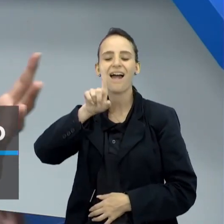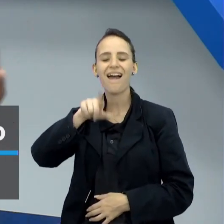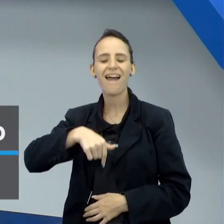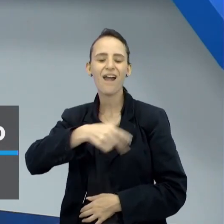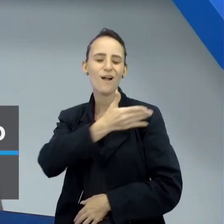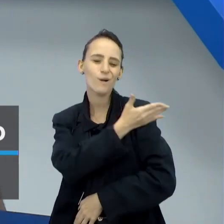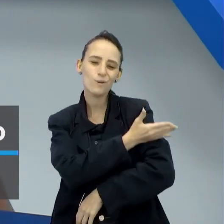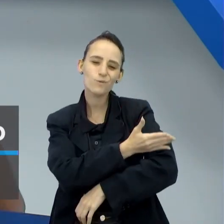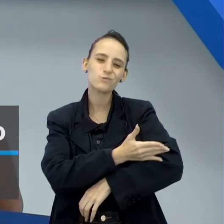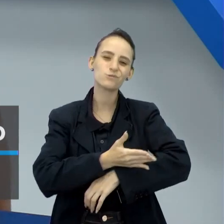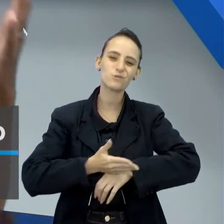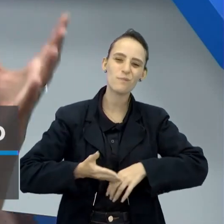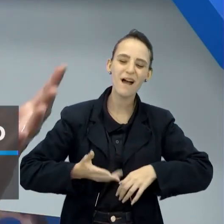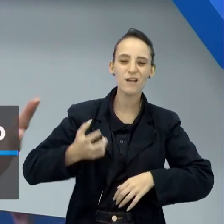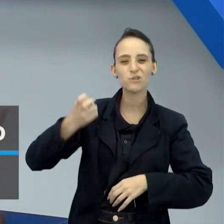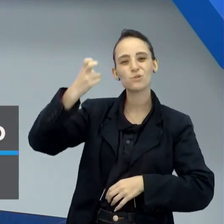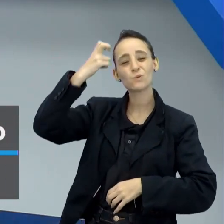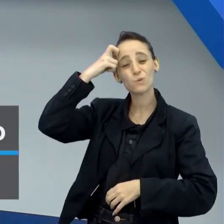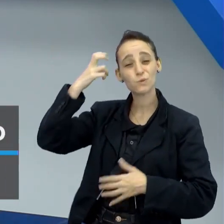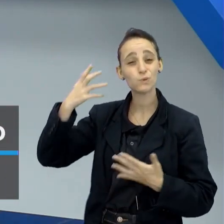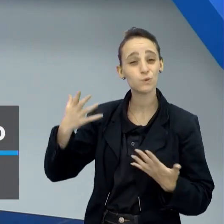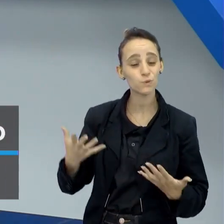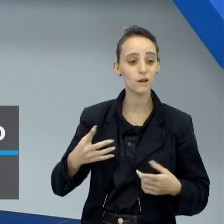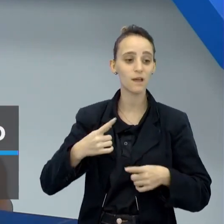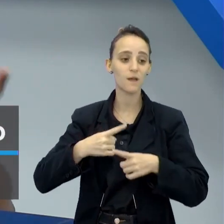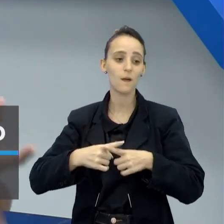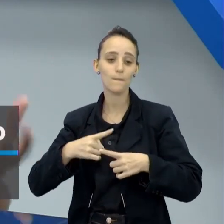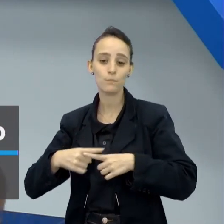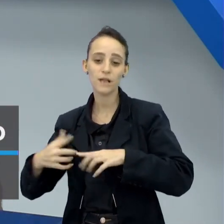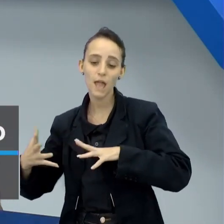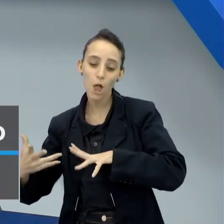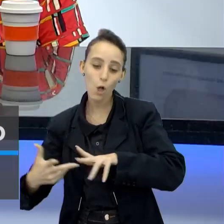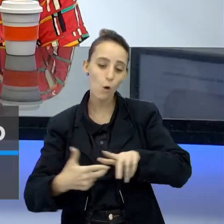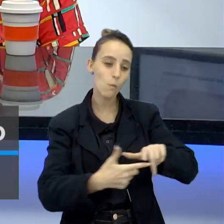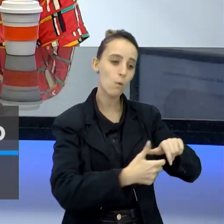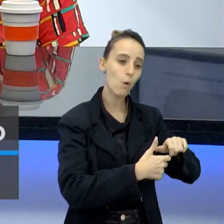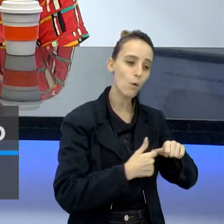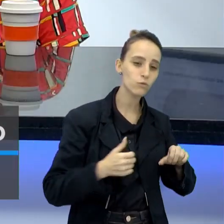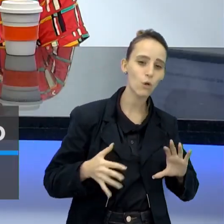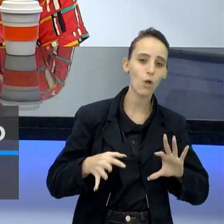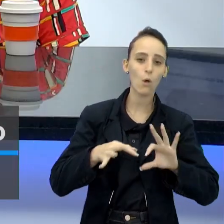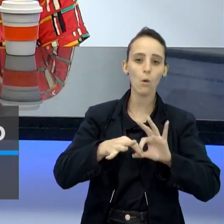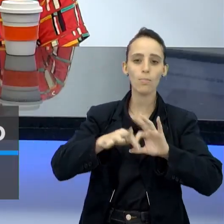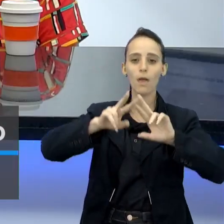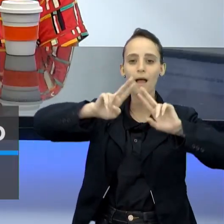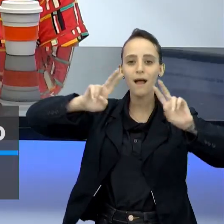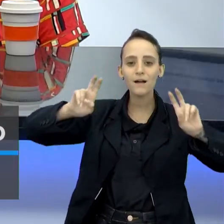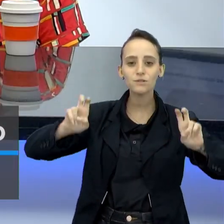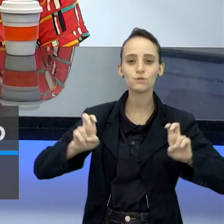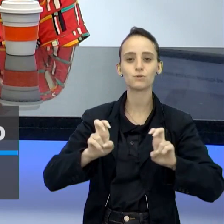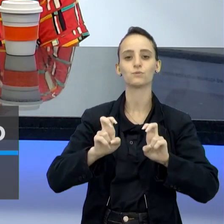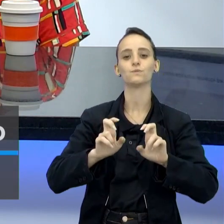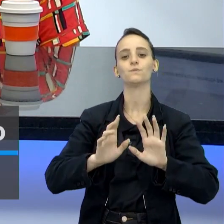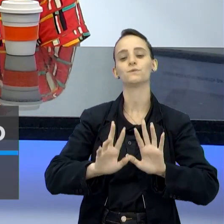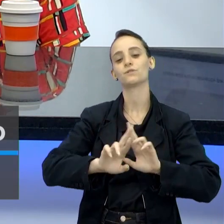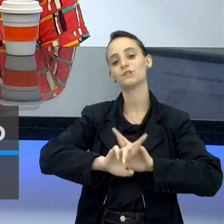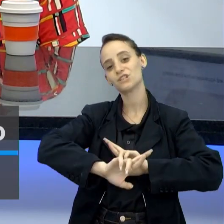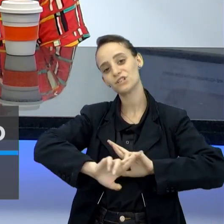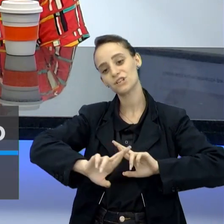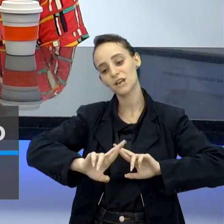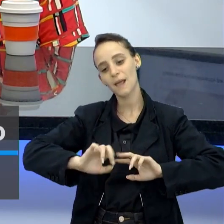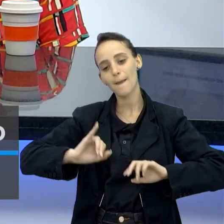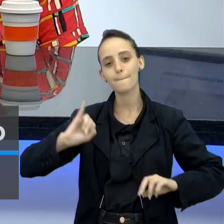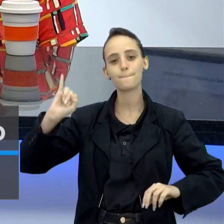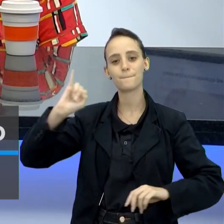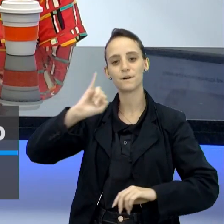grande festa, uma comoção nacional em torno de uma temática que no Brasil nós não temos a mesma reverência. E